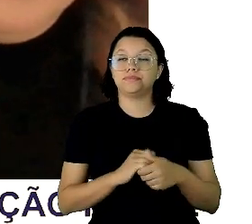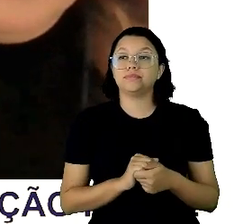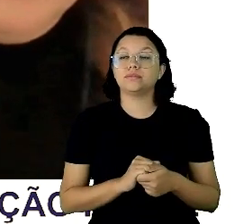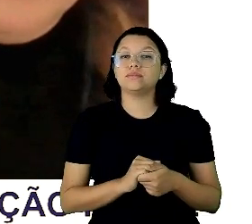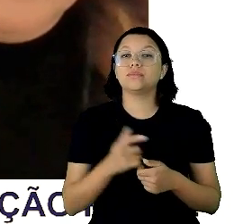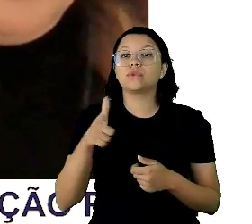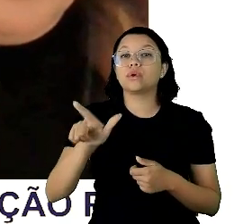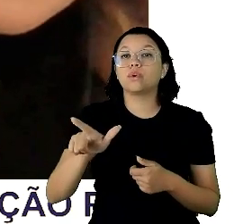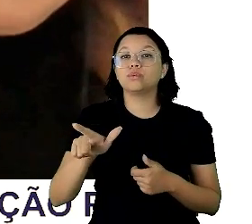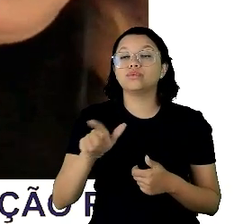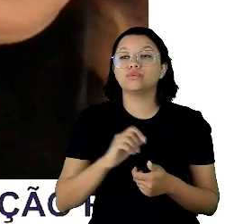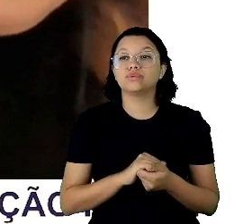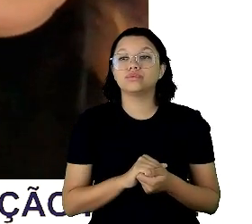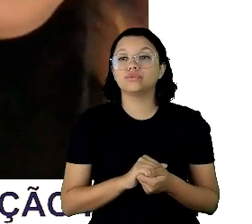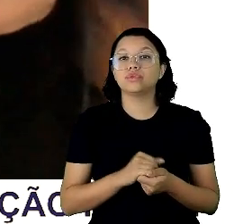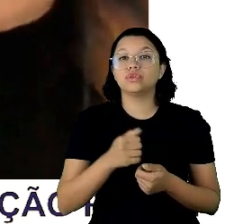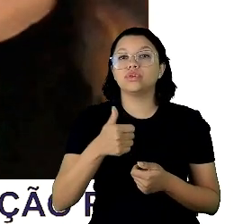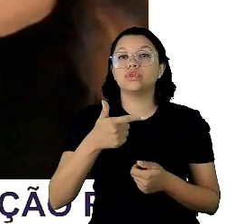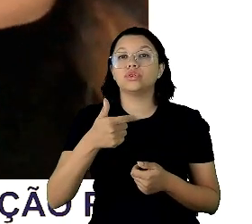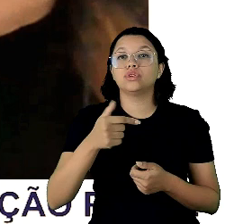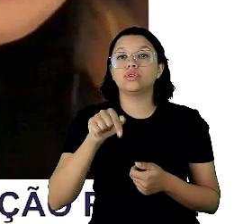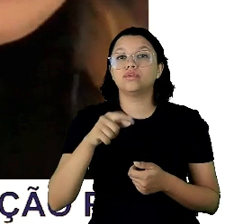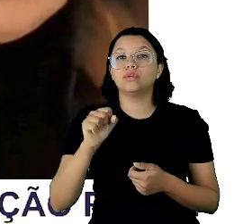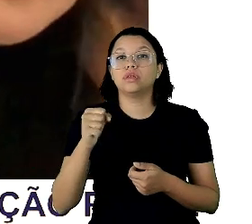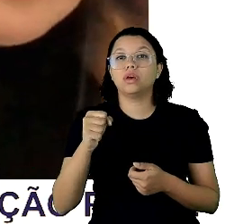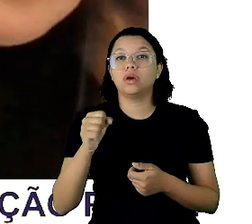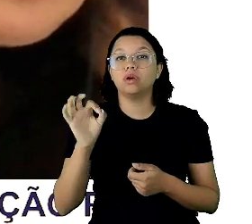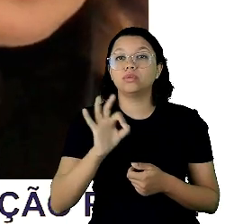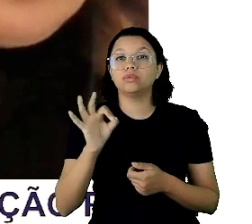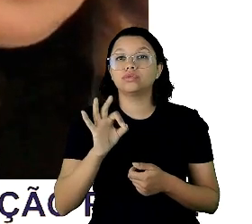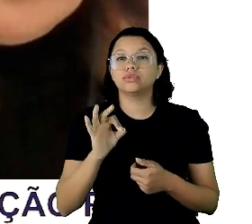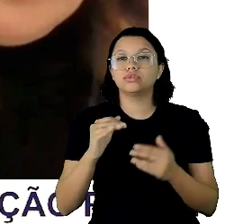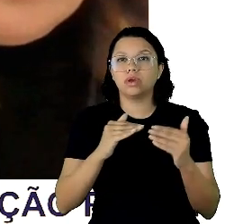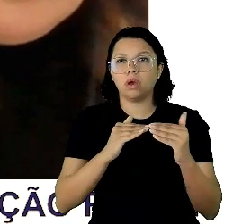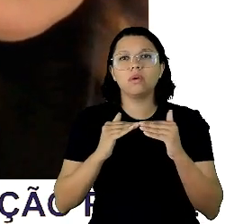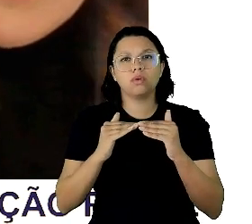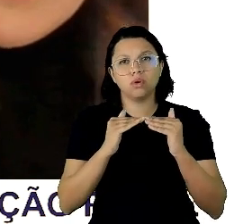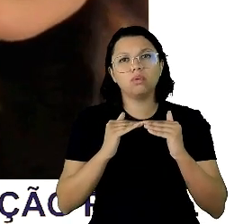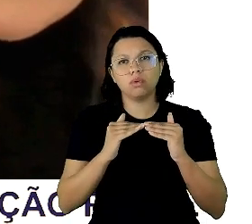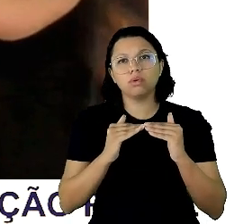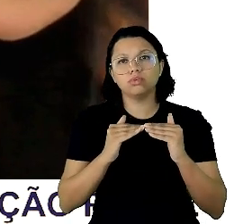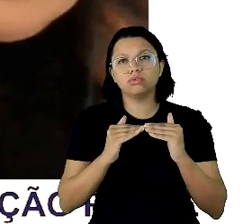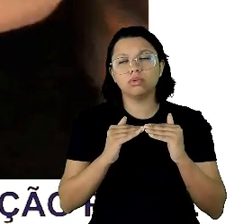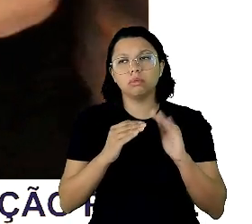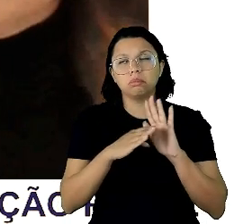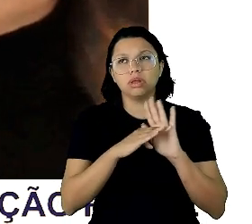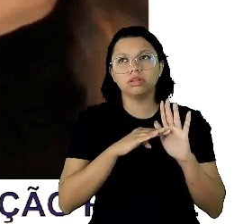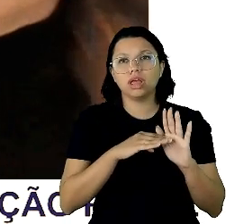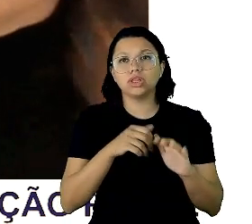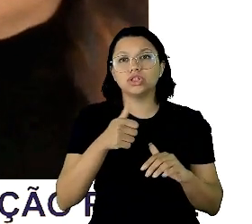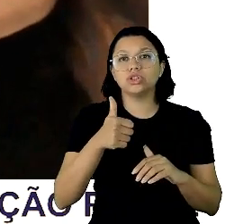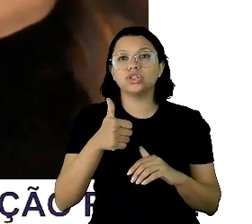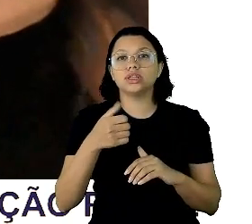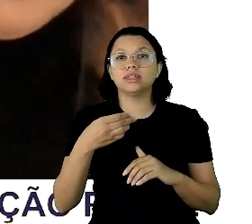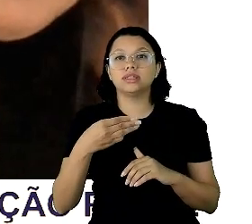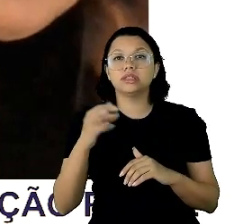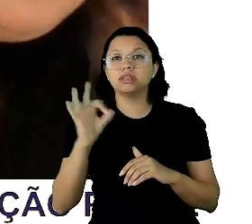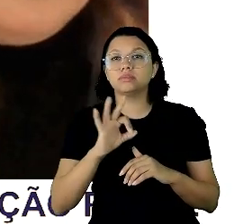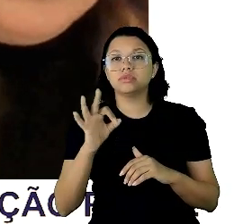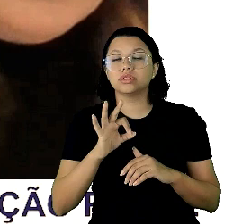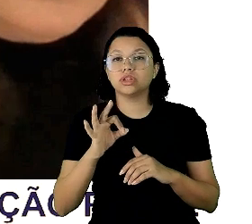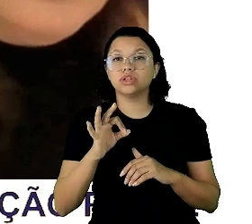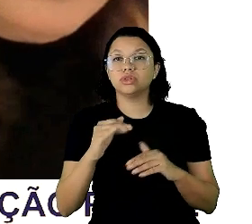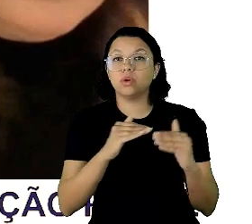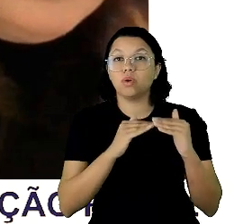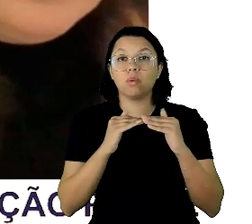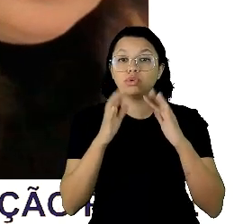Outros 12,8% concordou parcialmente e 13,2% concordou totalmente. Então,